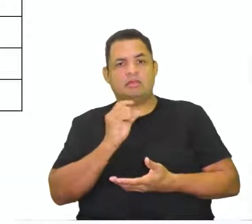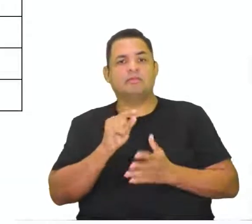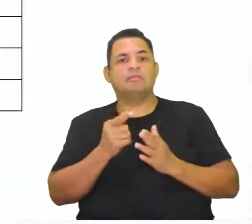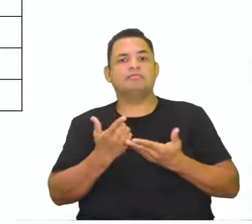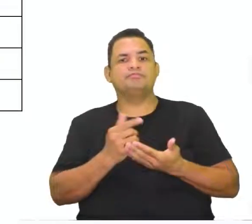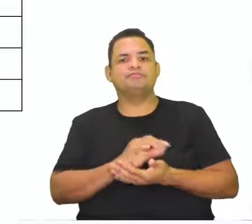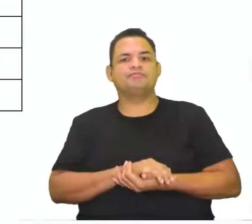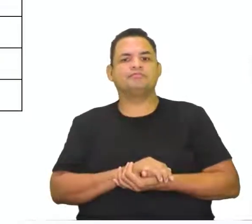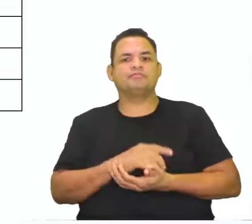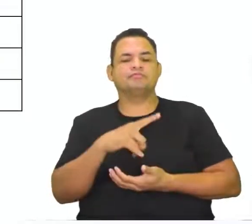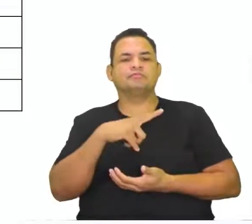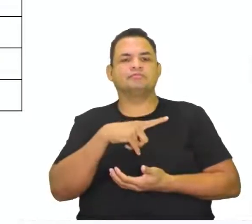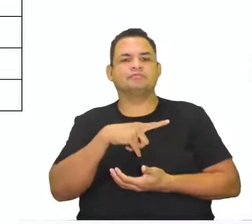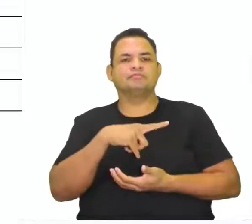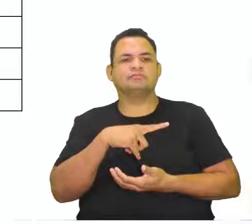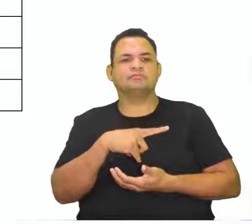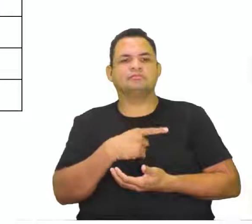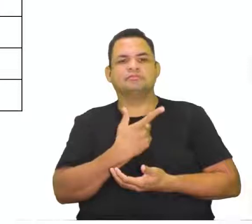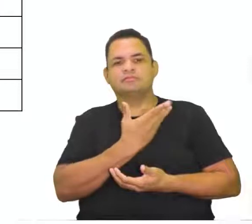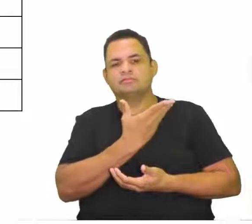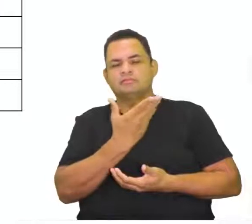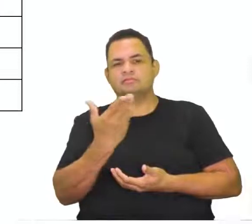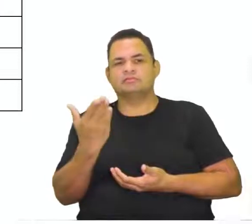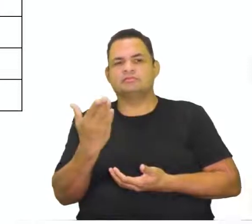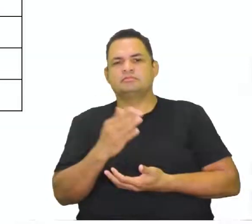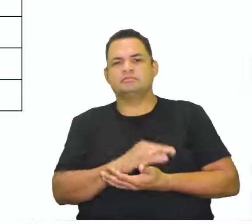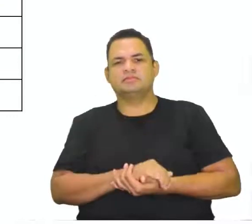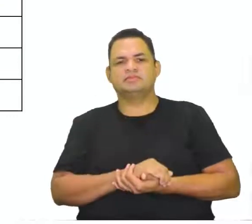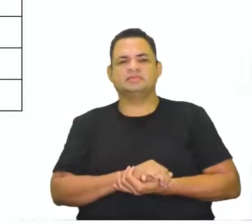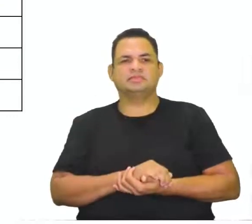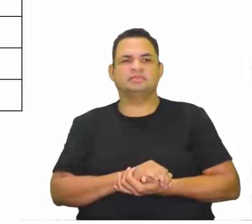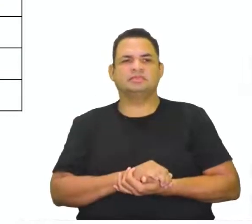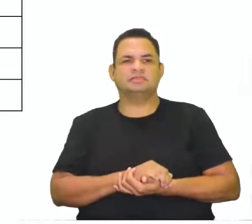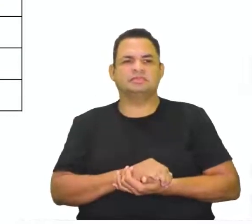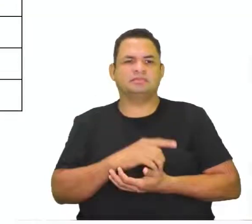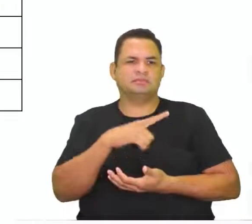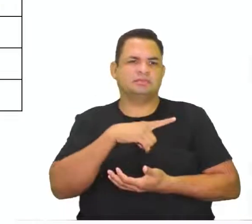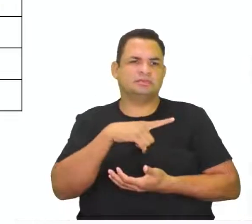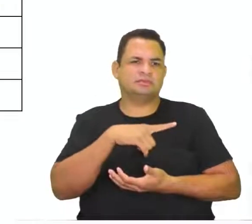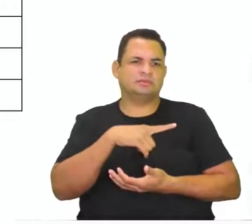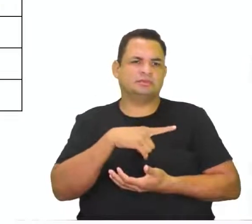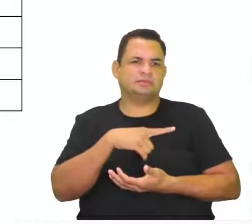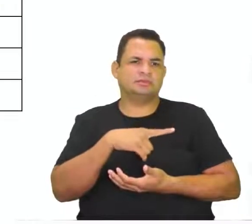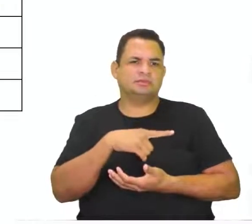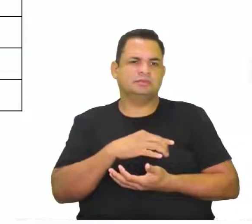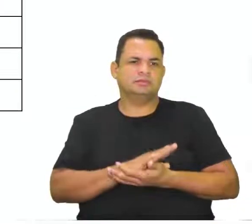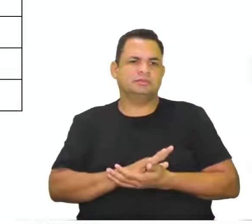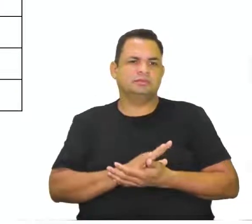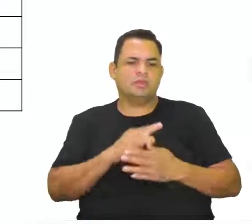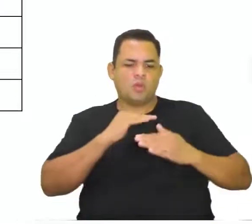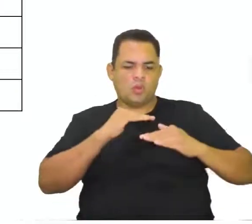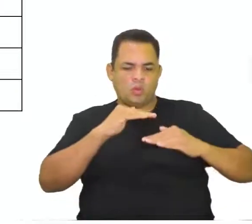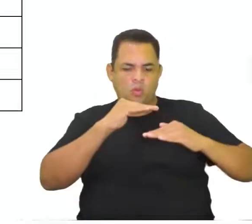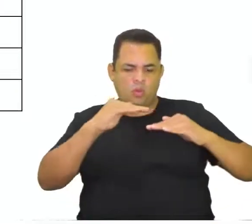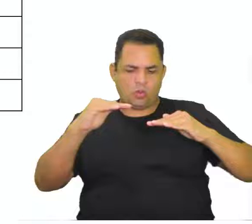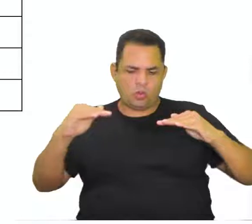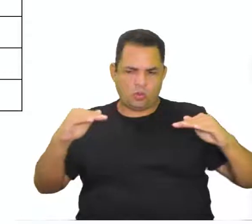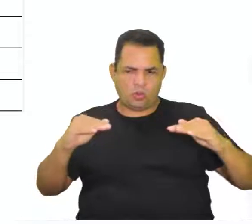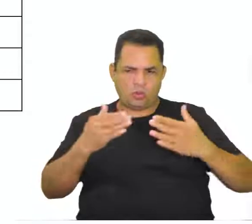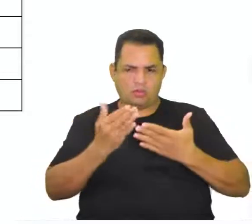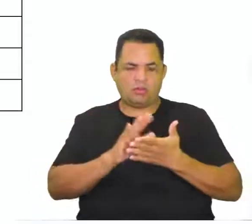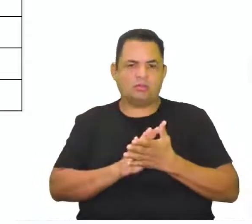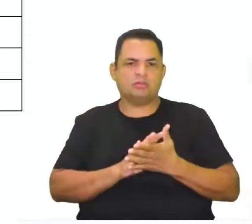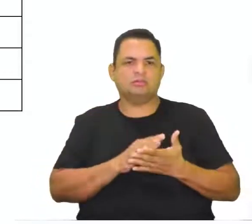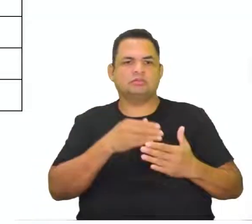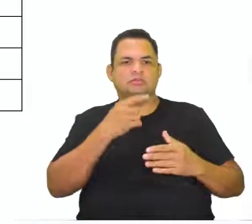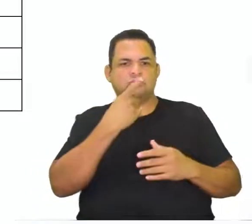ele me deu o tipo de disposição do lixo. Aqui nós temos o aterro sanitário, depósito a céu